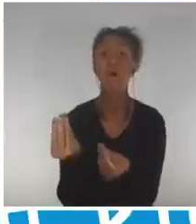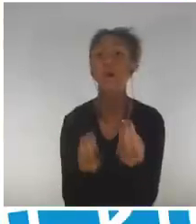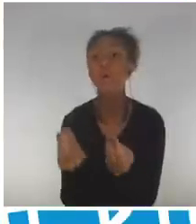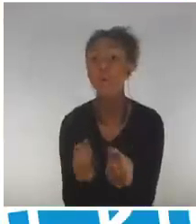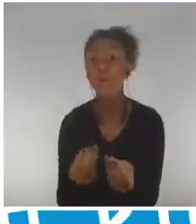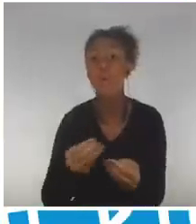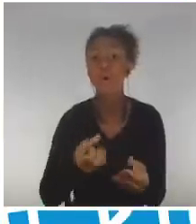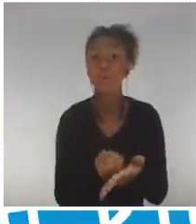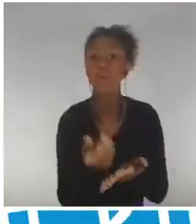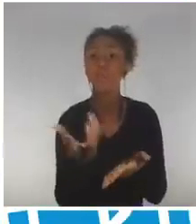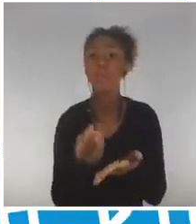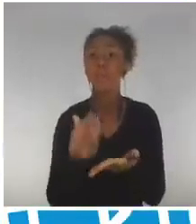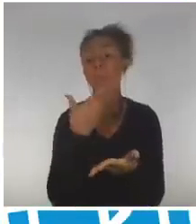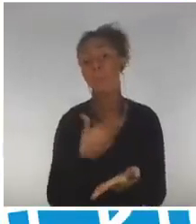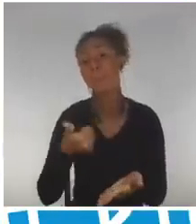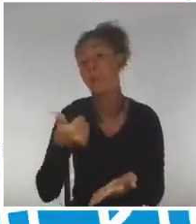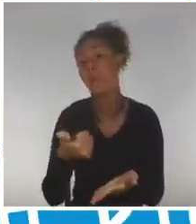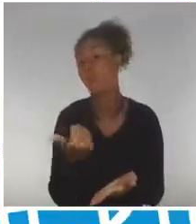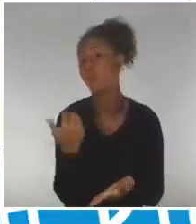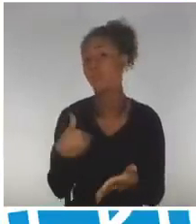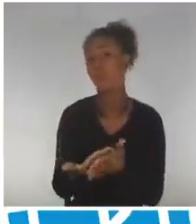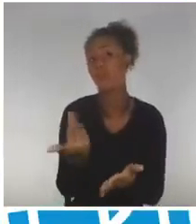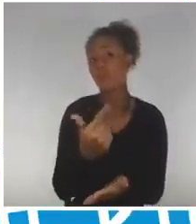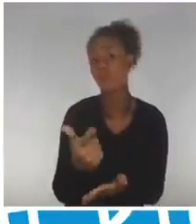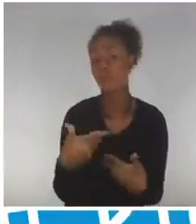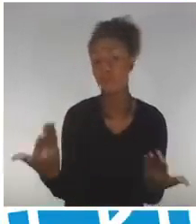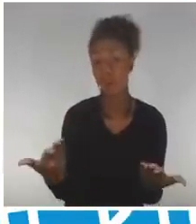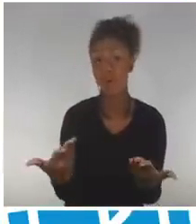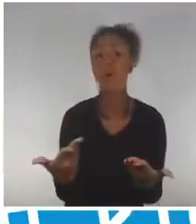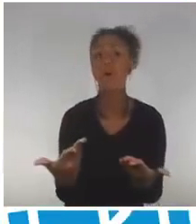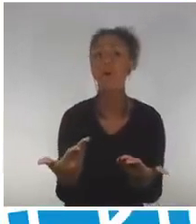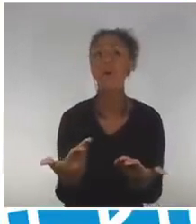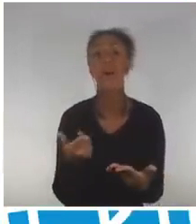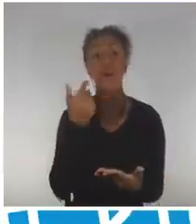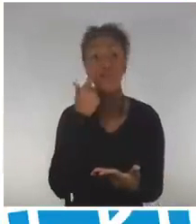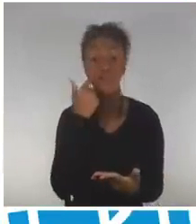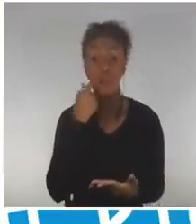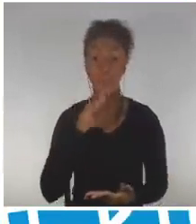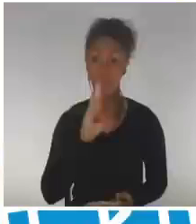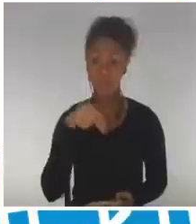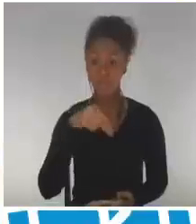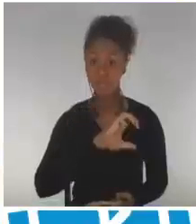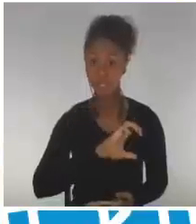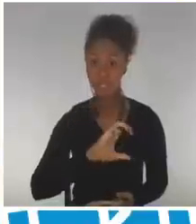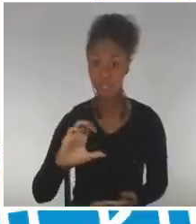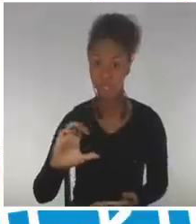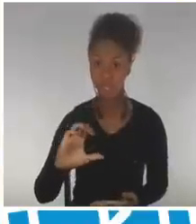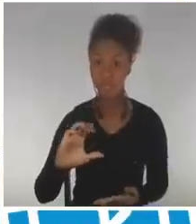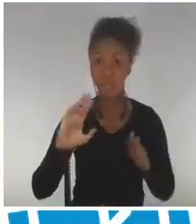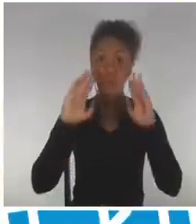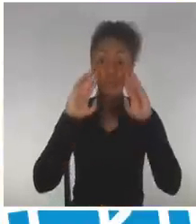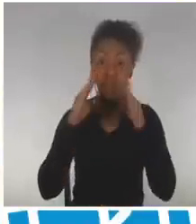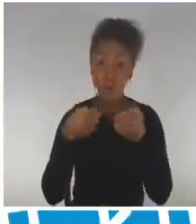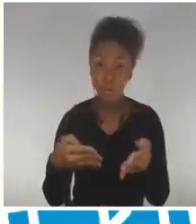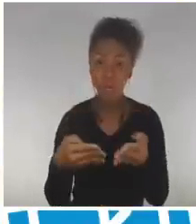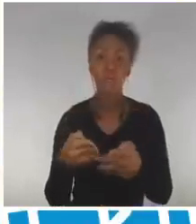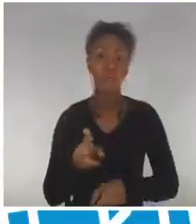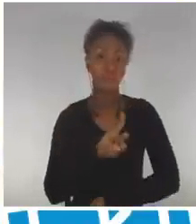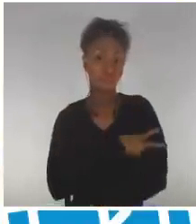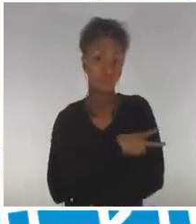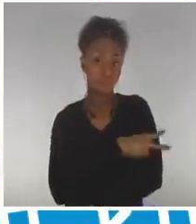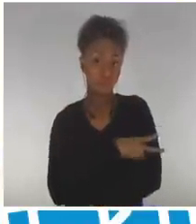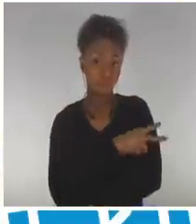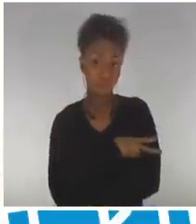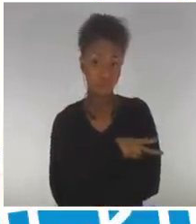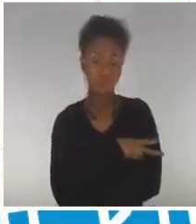de alfabetização. Então, a retomada da avaliação, agora, à luz da BNCC, focada no 2º ano do ensino fundamental,